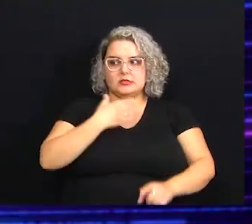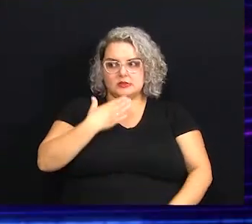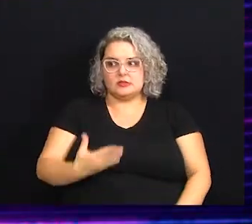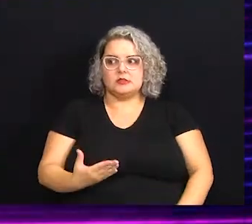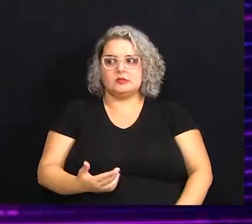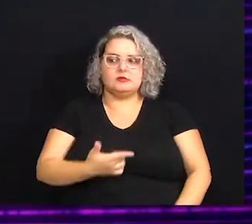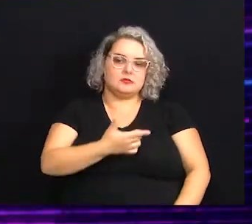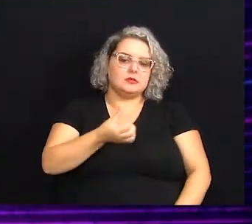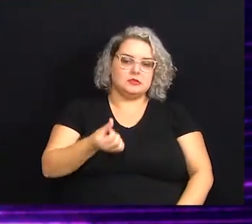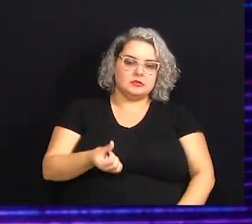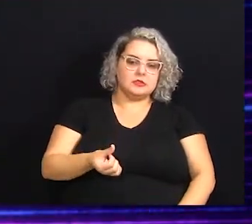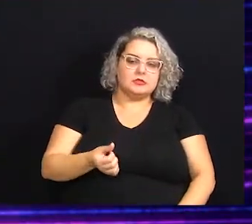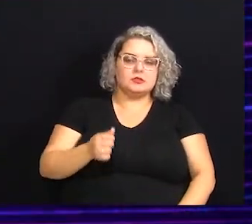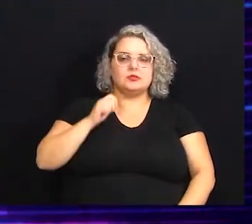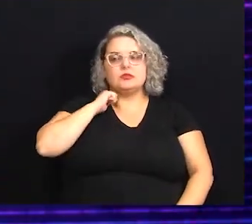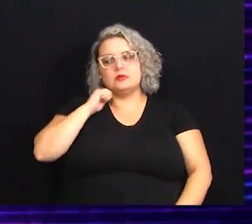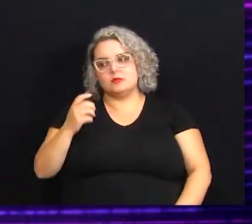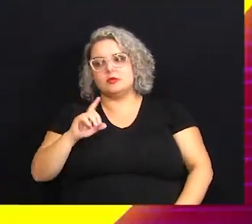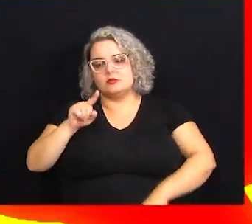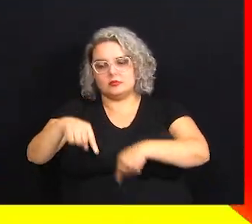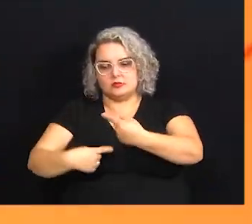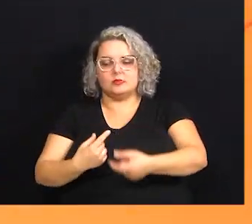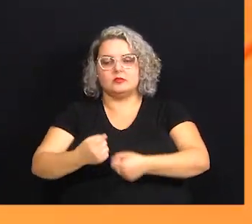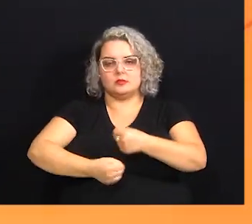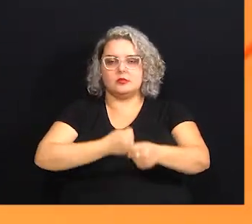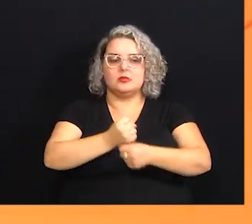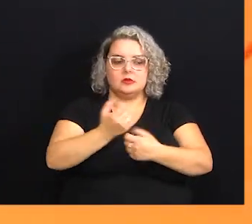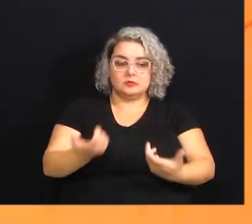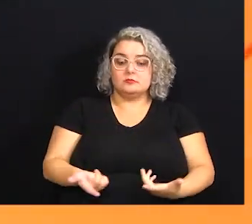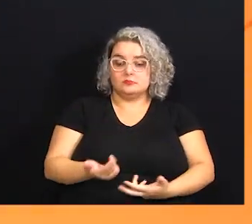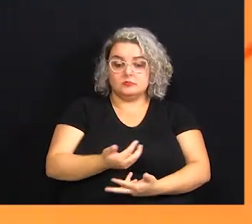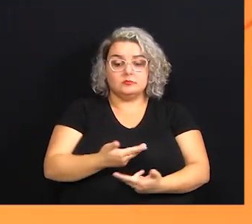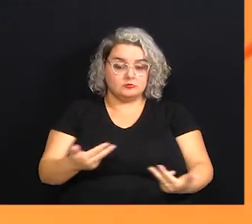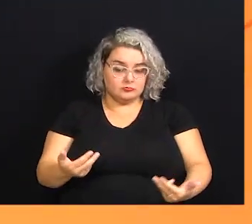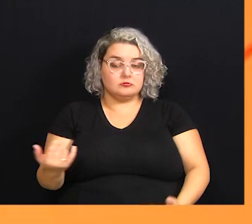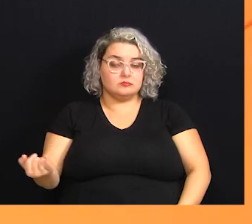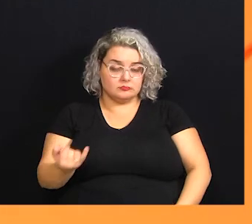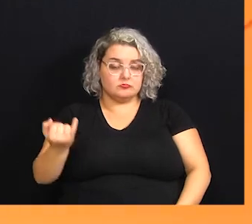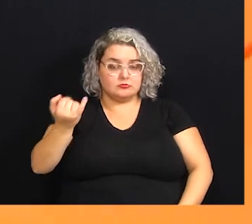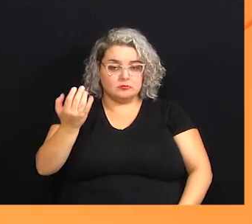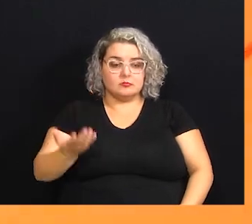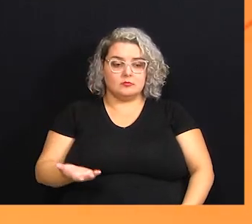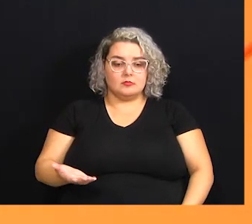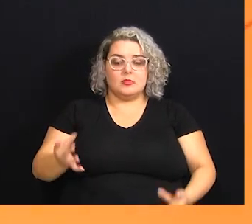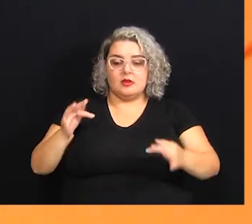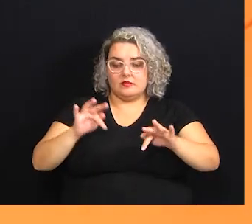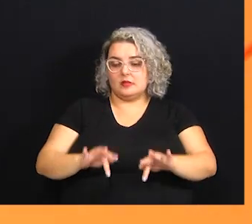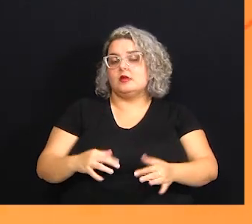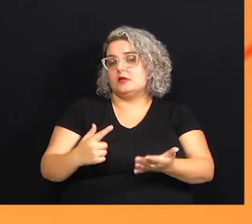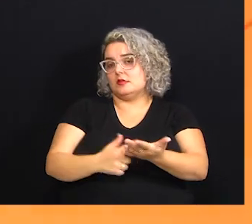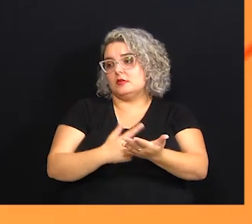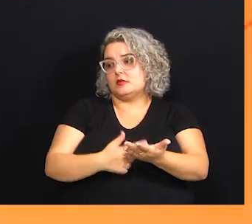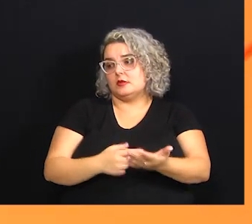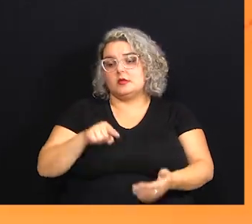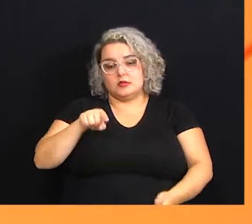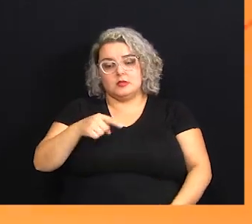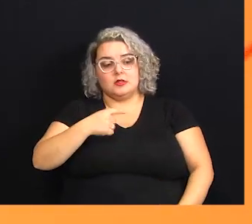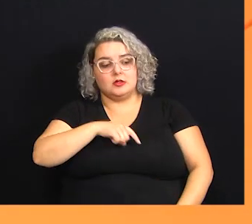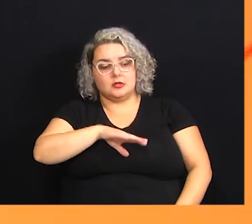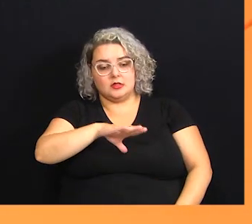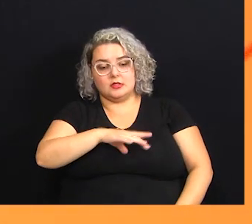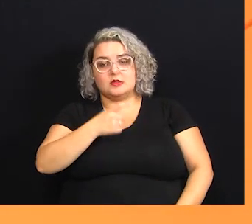Mas claro, depois que o primeiro manuscrito foi finalizado, tiveram pessoas extremamente importantes para finalizar o livro, inclusive aí de